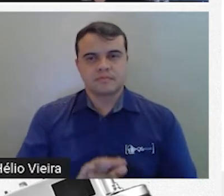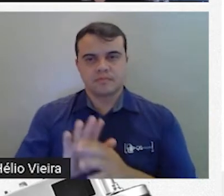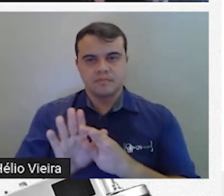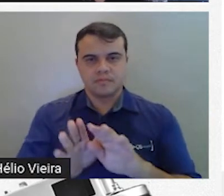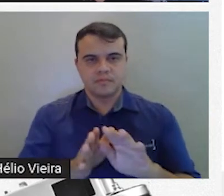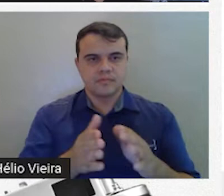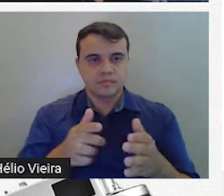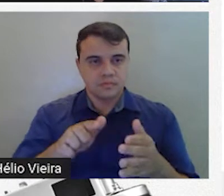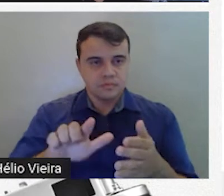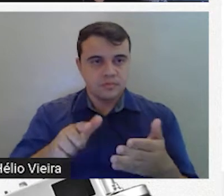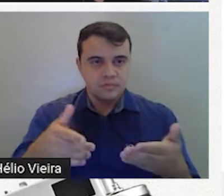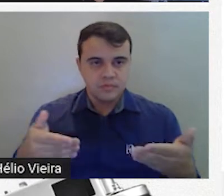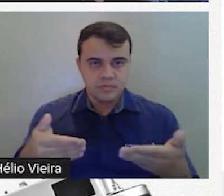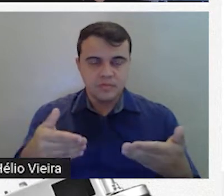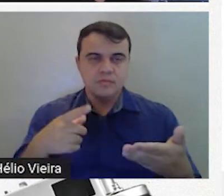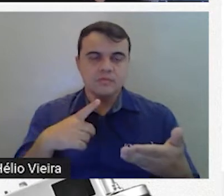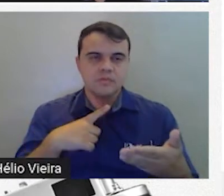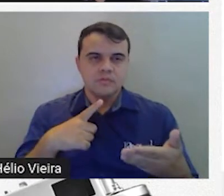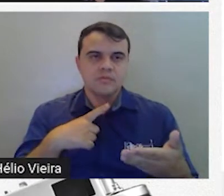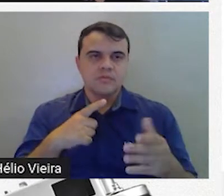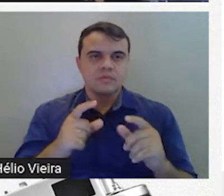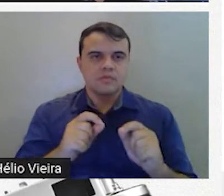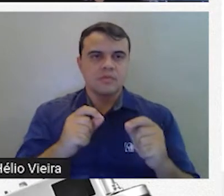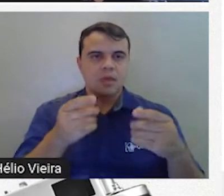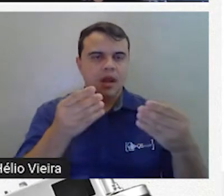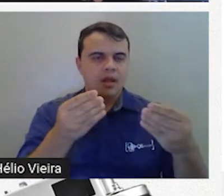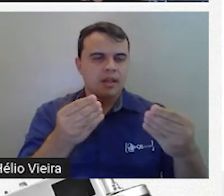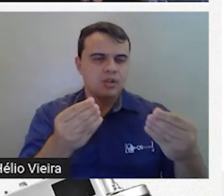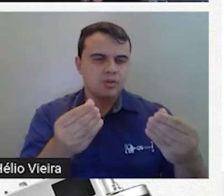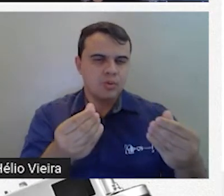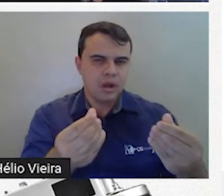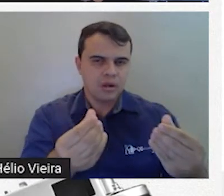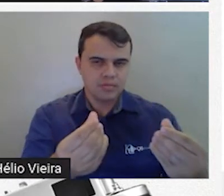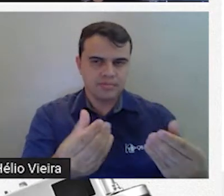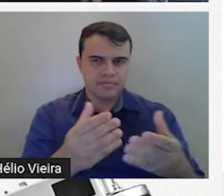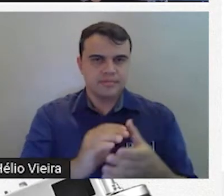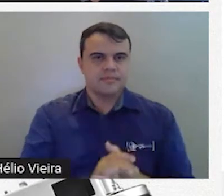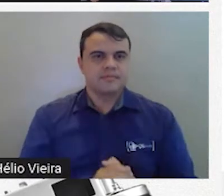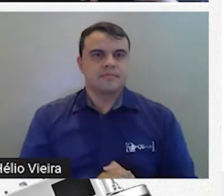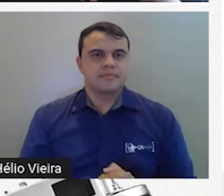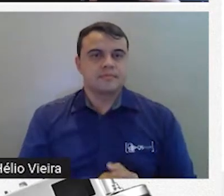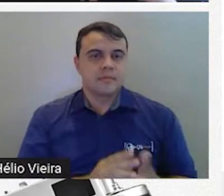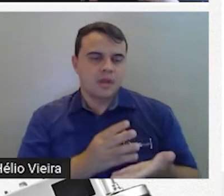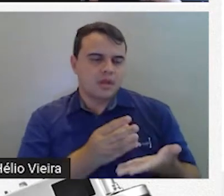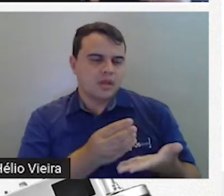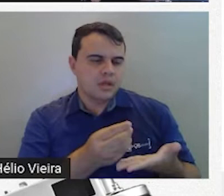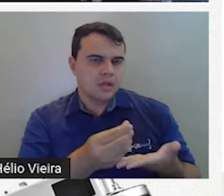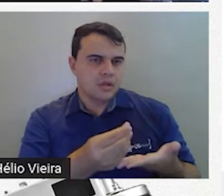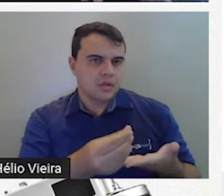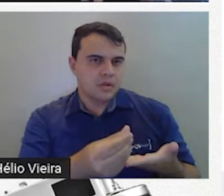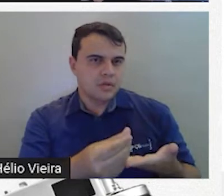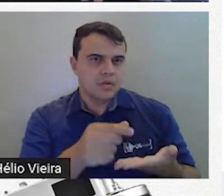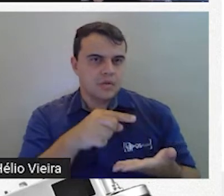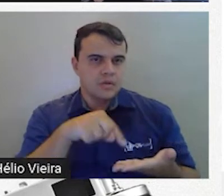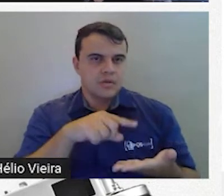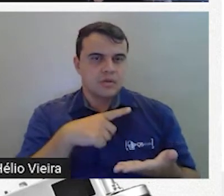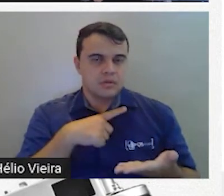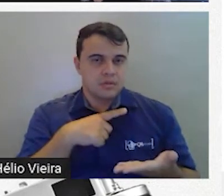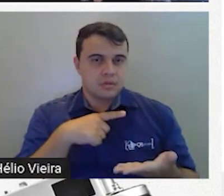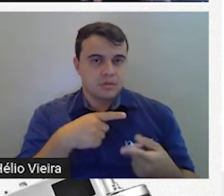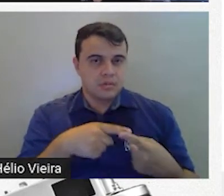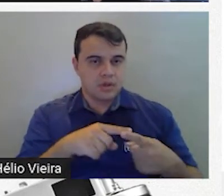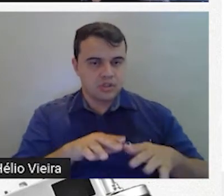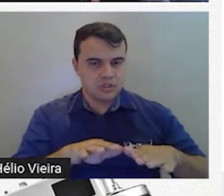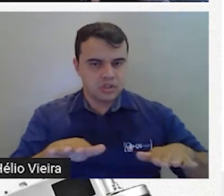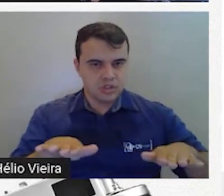Um outro elemento que a gente pode trabalhar também é a textura. Aqui a textura, ela tá no chão,